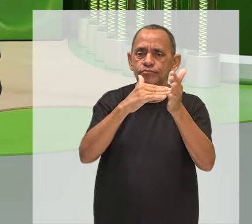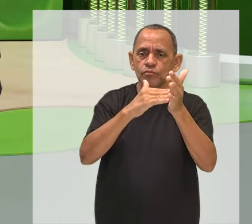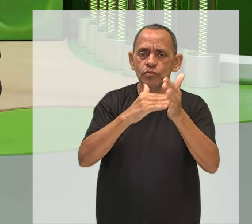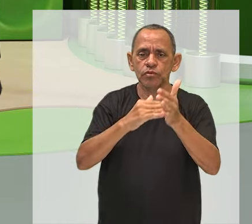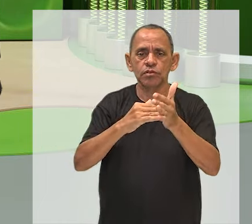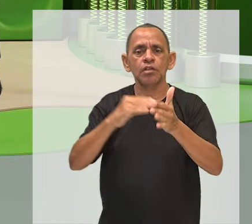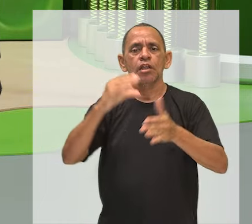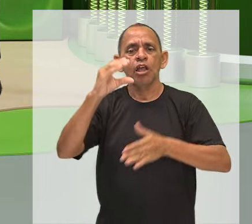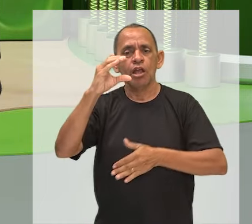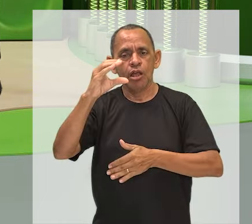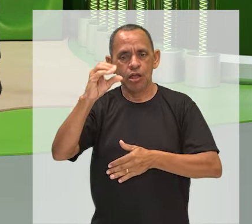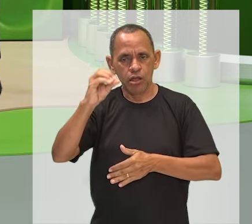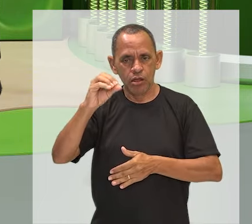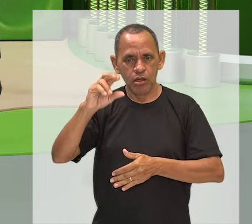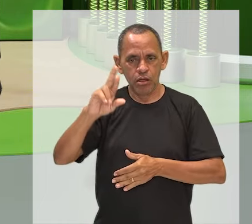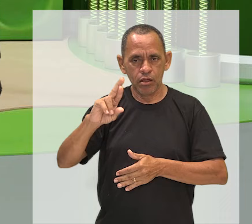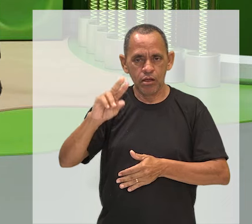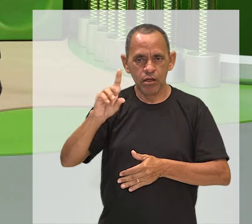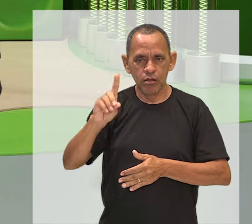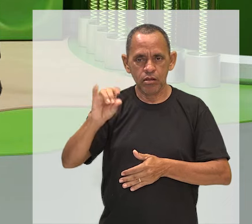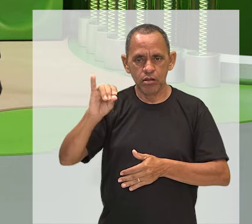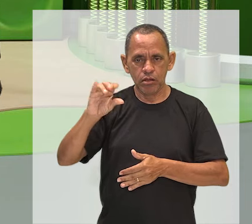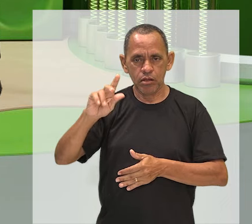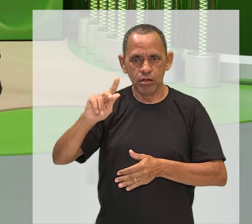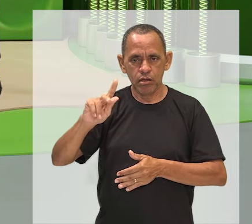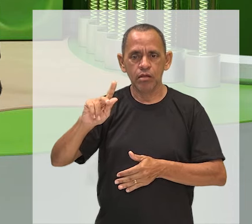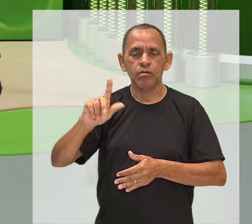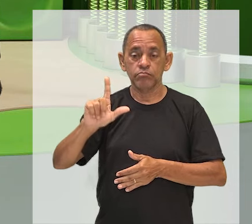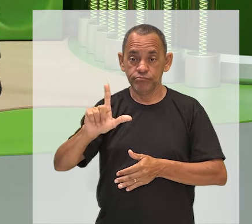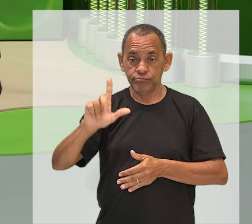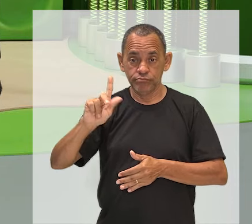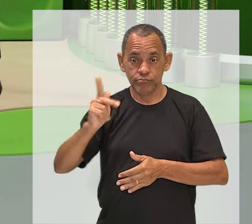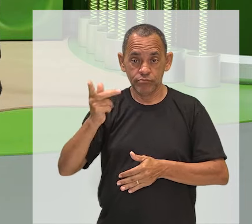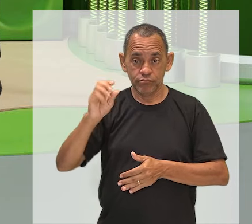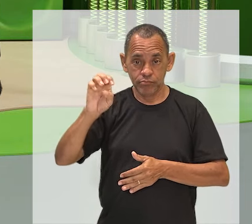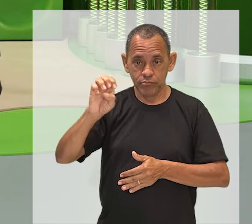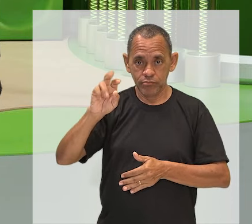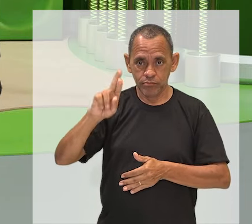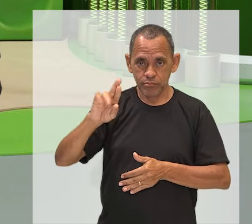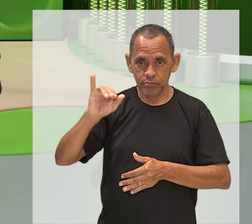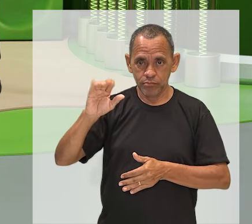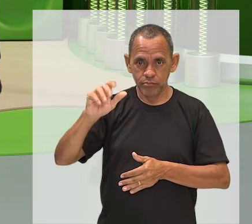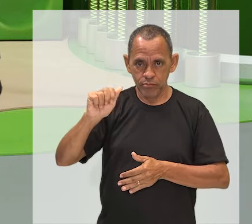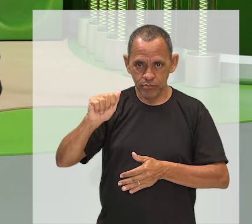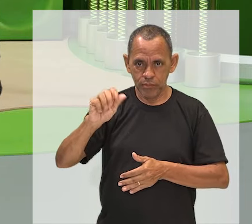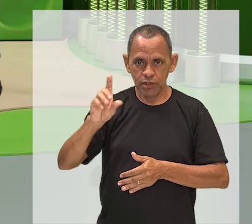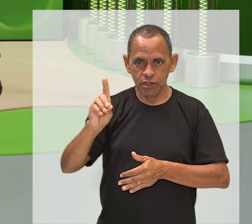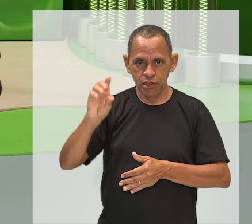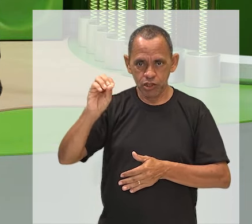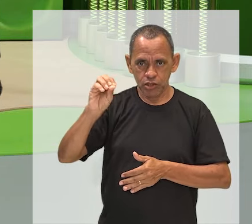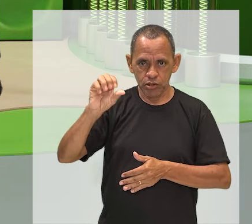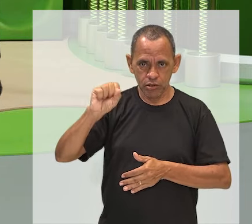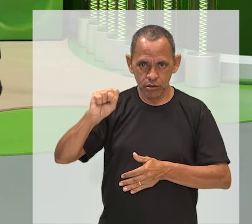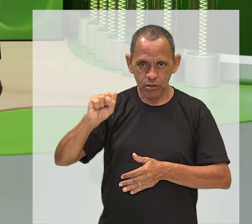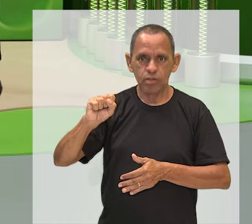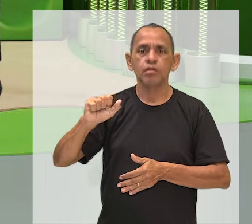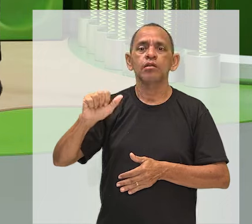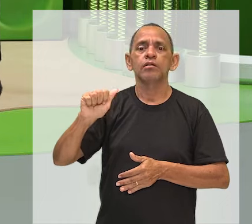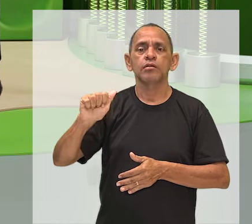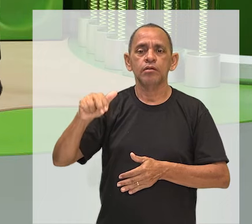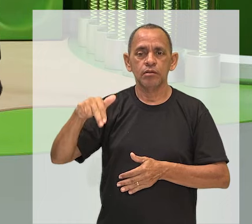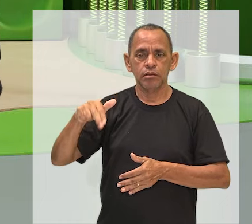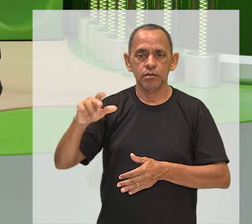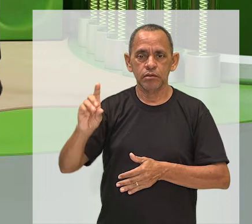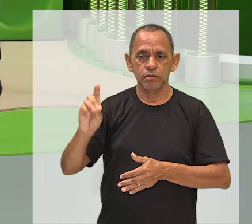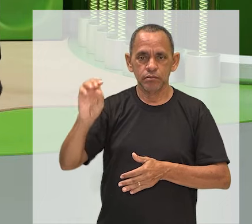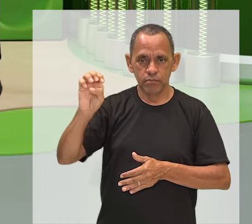o vapor de água sofre uma recirculação ao passar sobre a floresta. Então, essas nuvens carregadas de umidade, elas